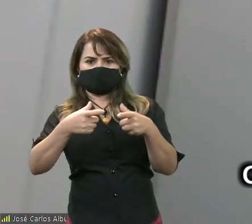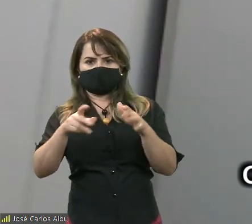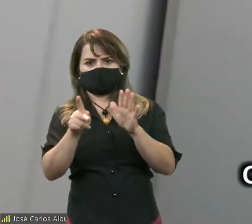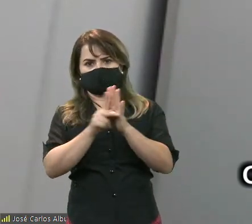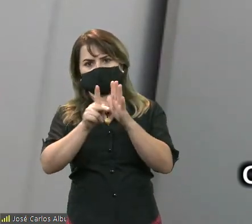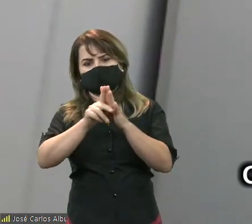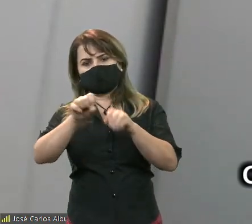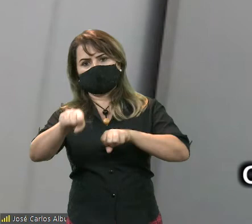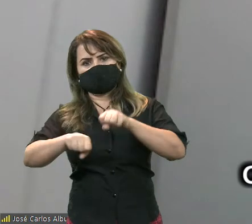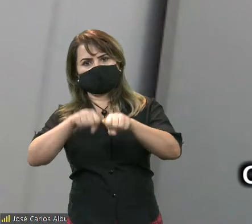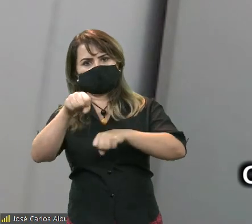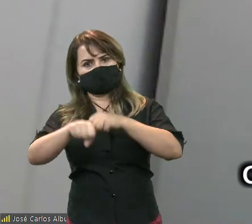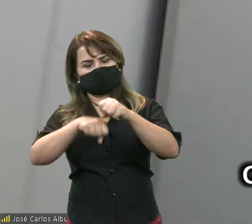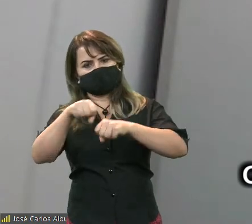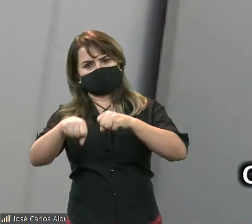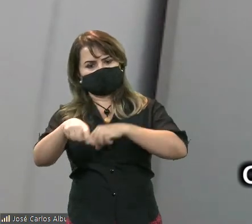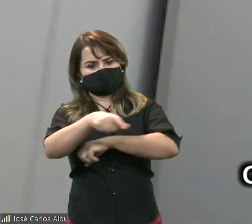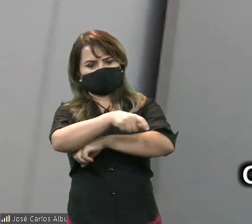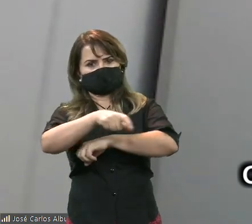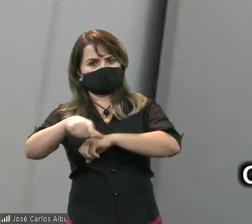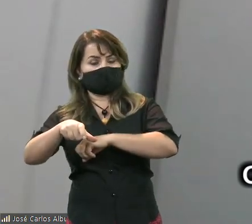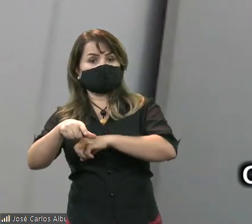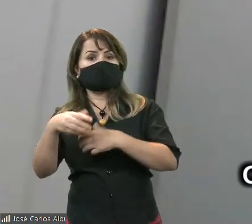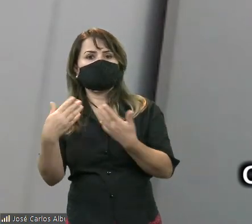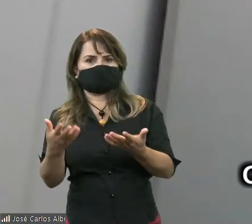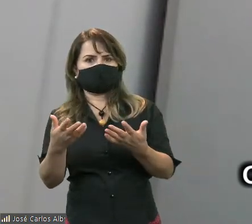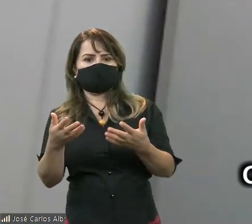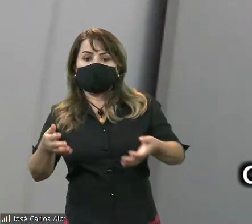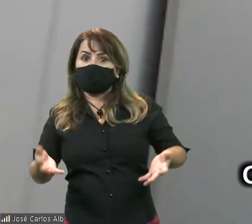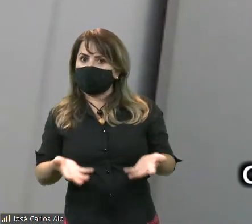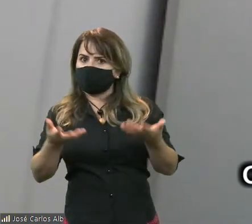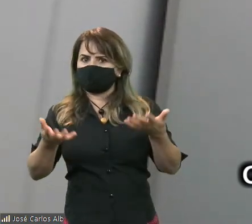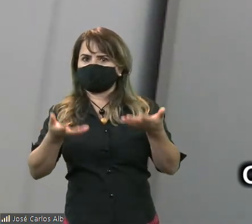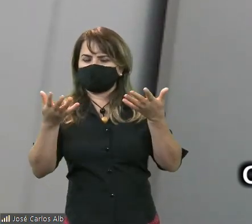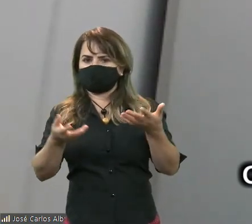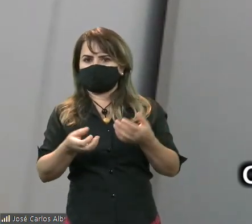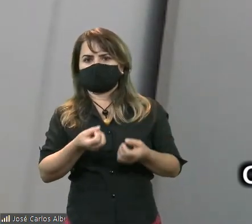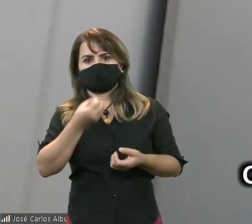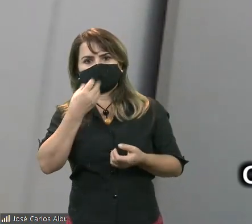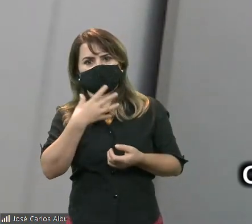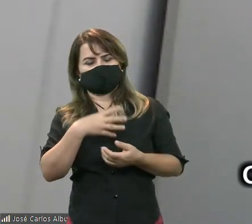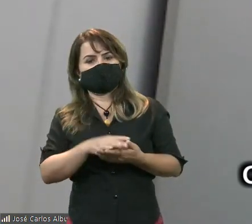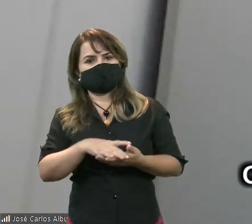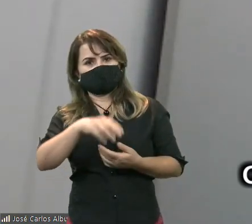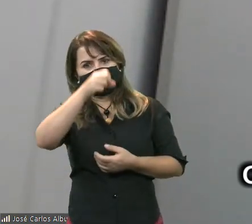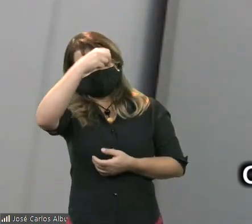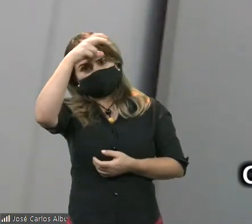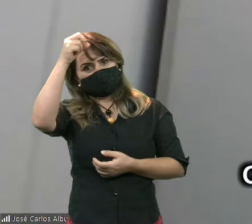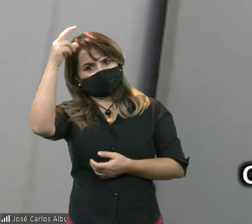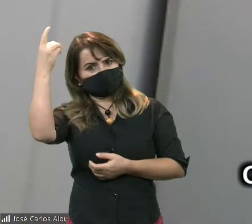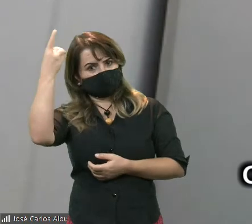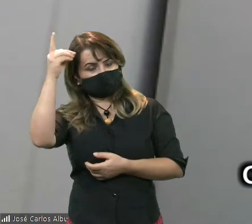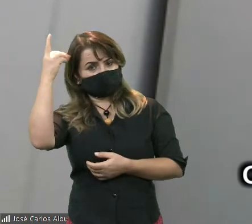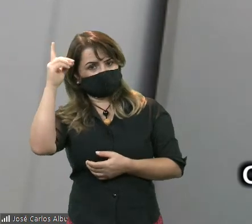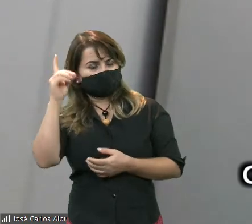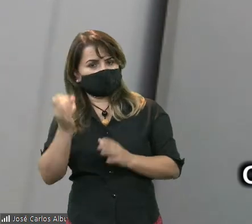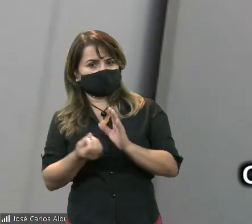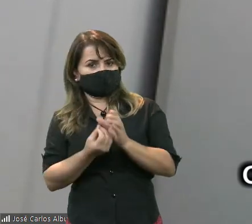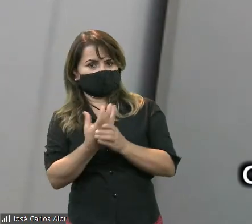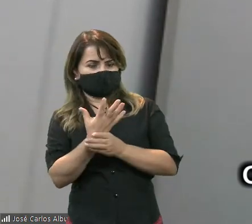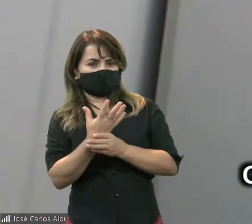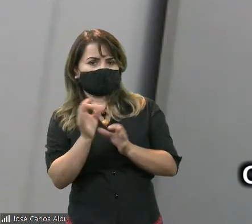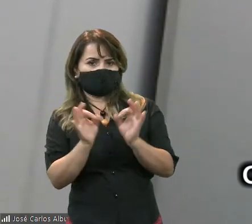à administração do nosso prefeito Daniel Alonso. Eu até acredito que é um projeto que, em razão desse período da